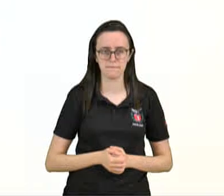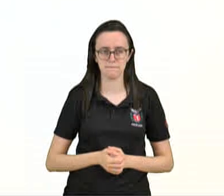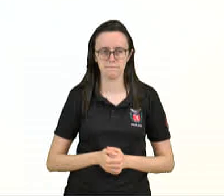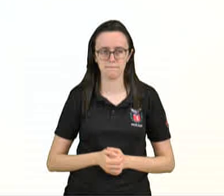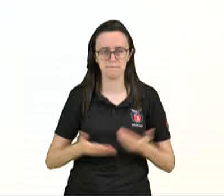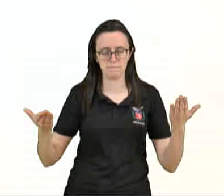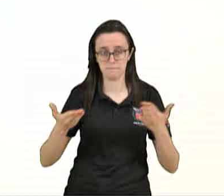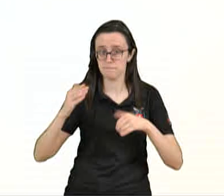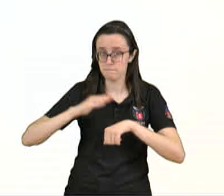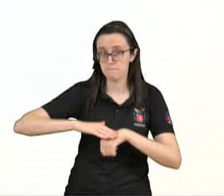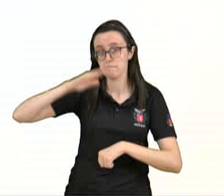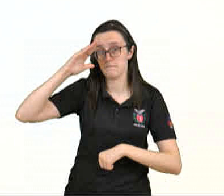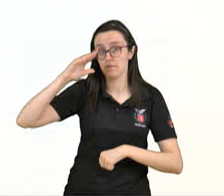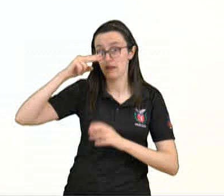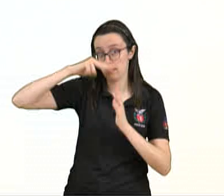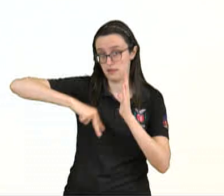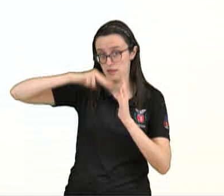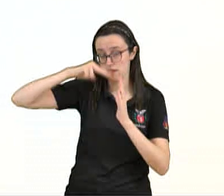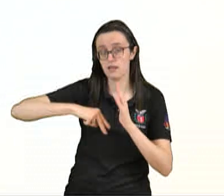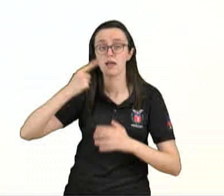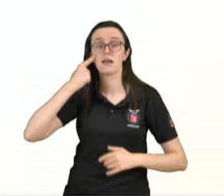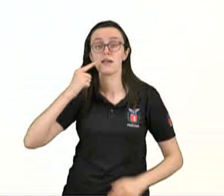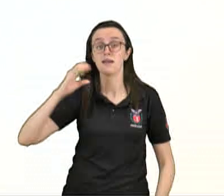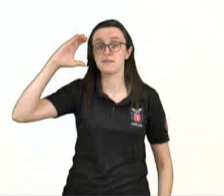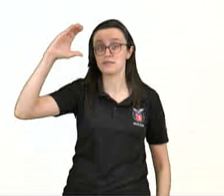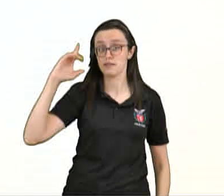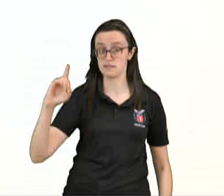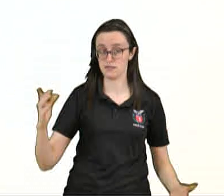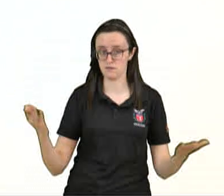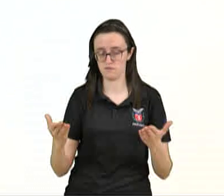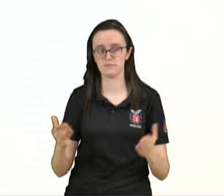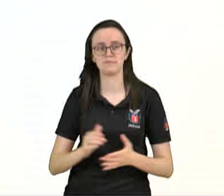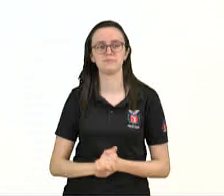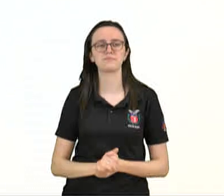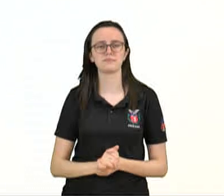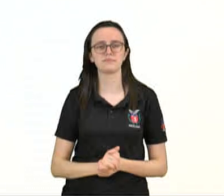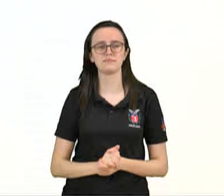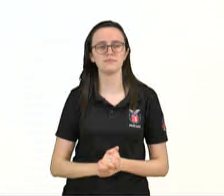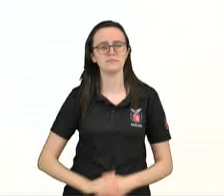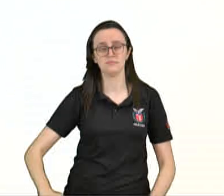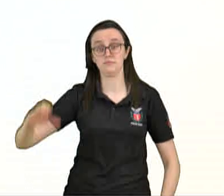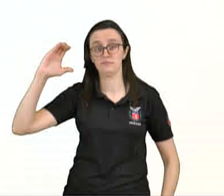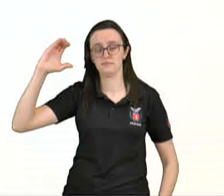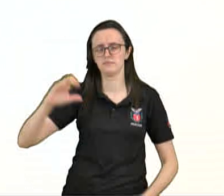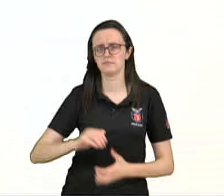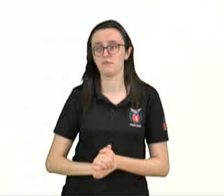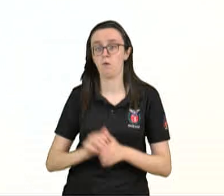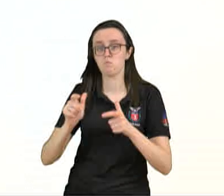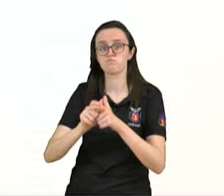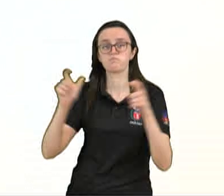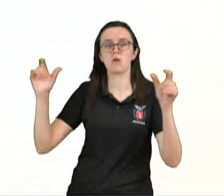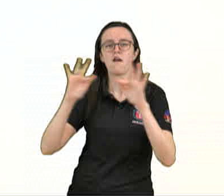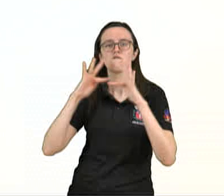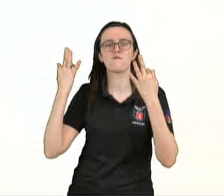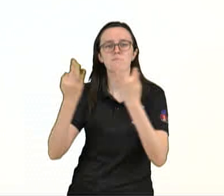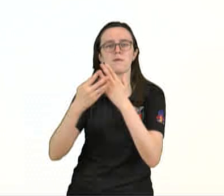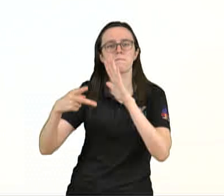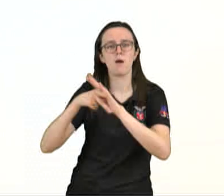Vamos para mais a leitura, leitura C e D. Cresce o número de famílias